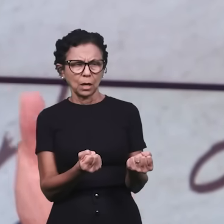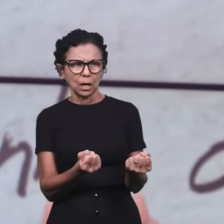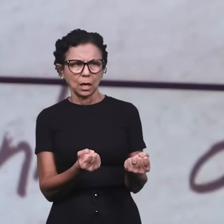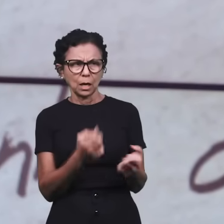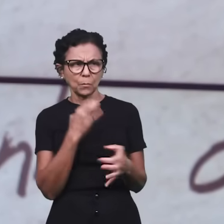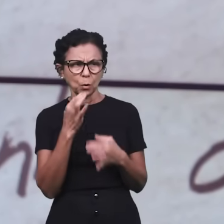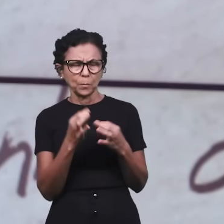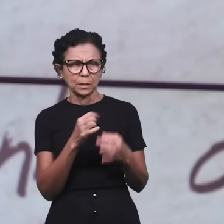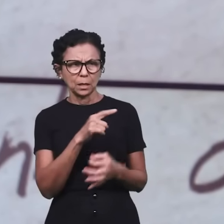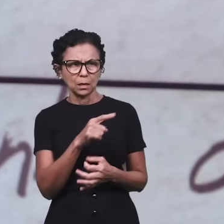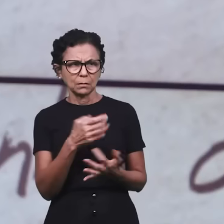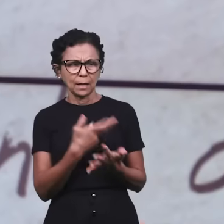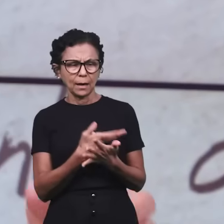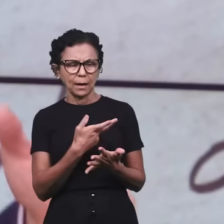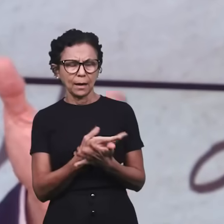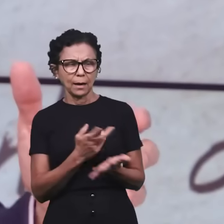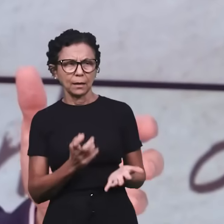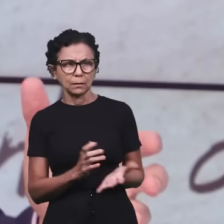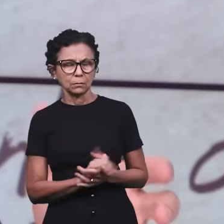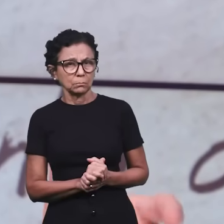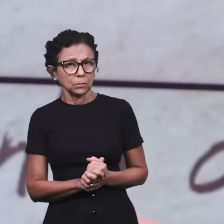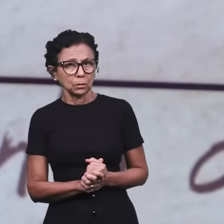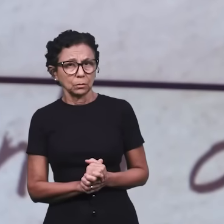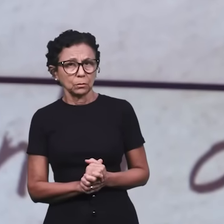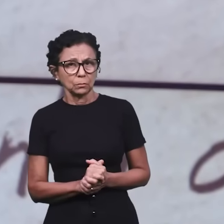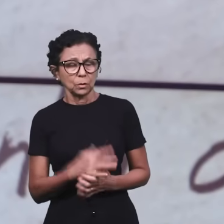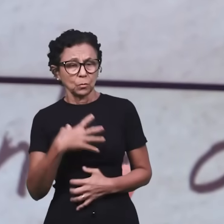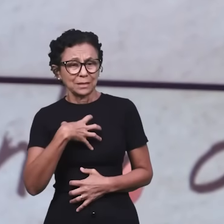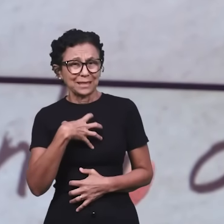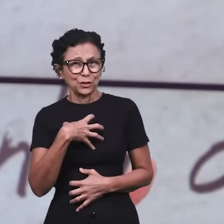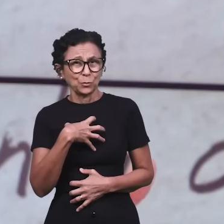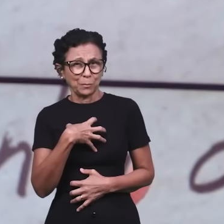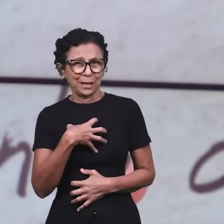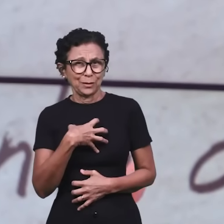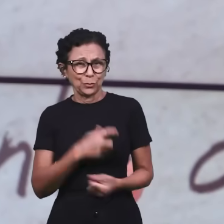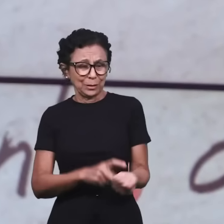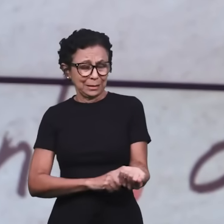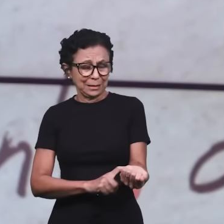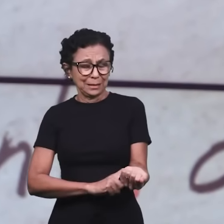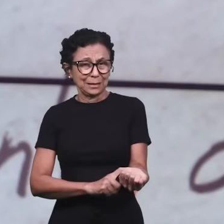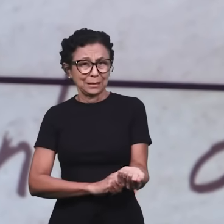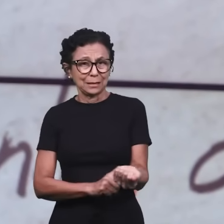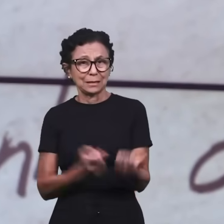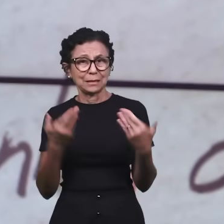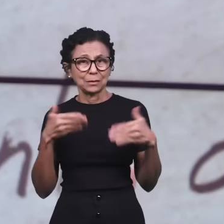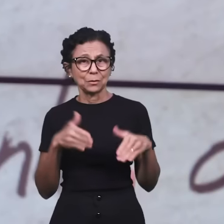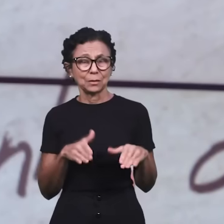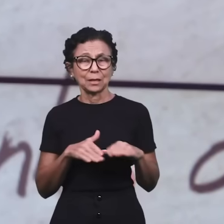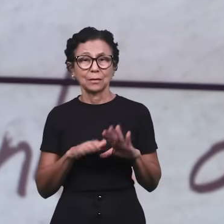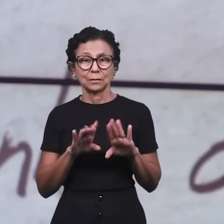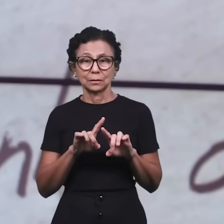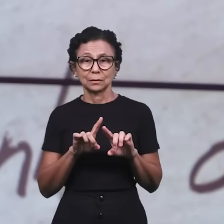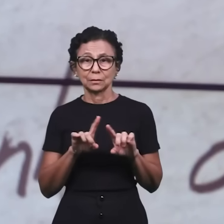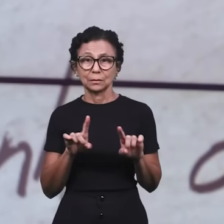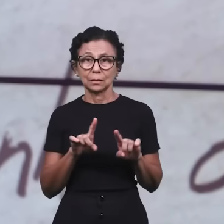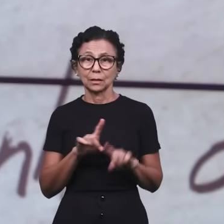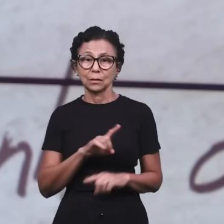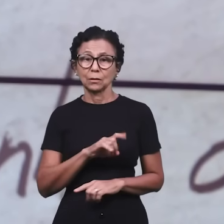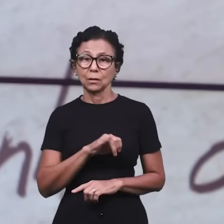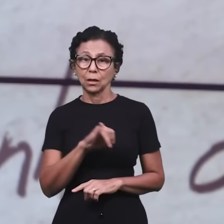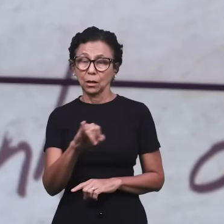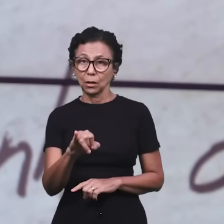pelo temperamento mesmo, e ela tem essa reação. E são os cuidados, o alerta das